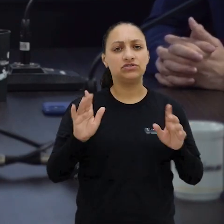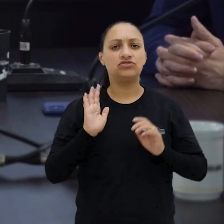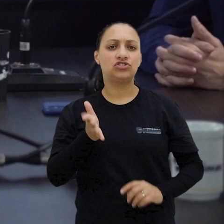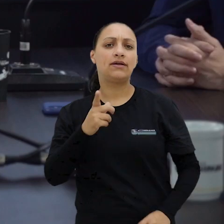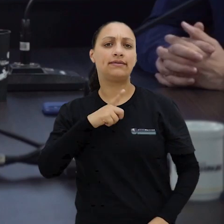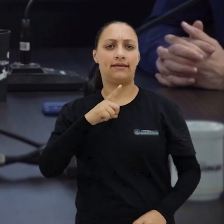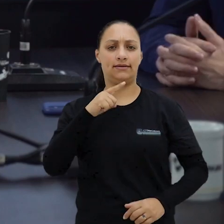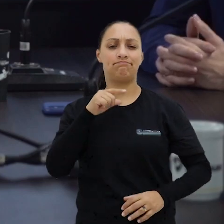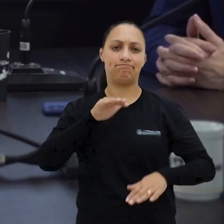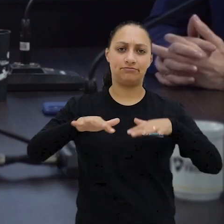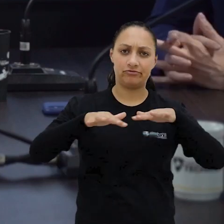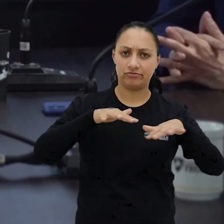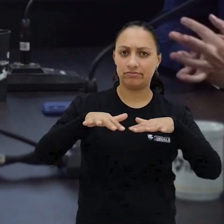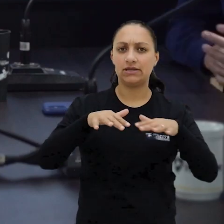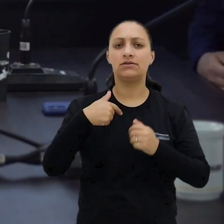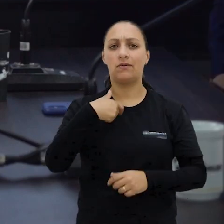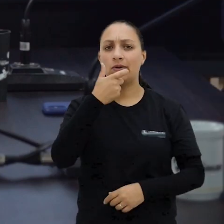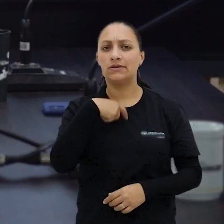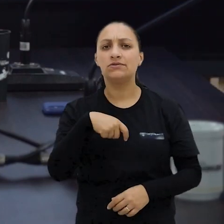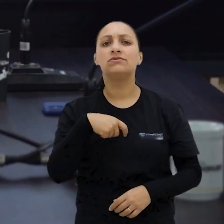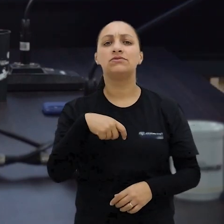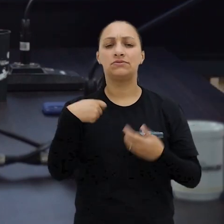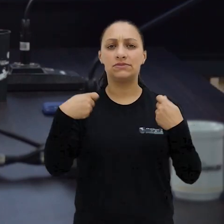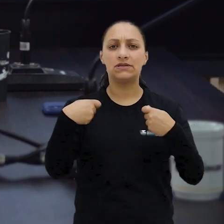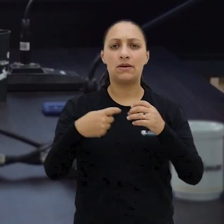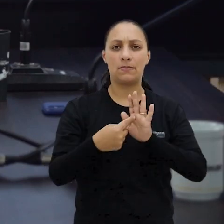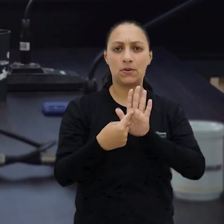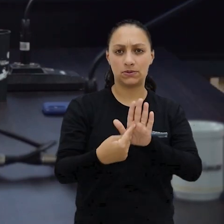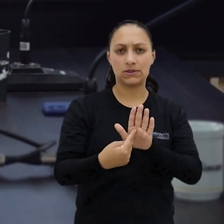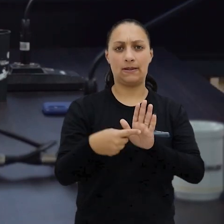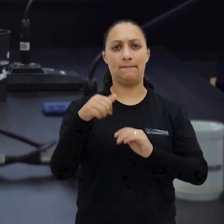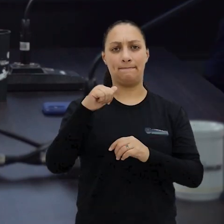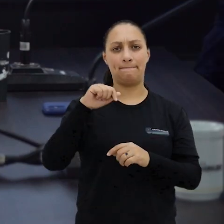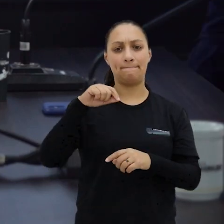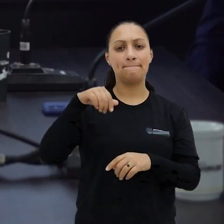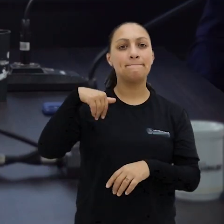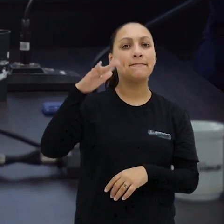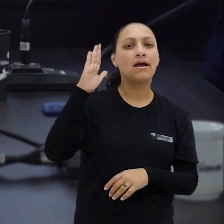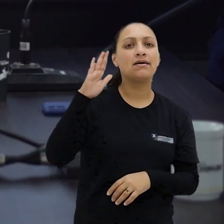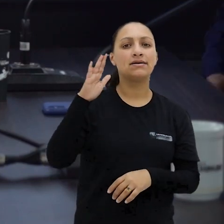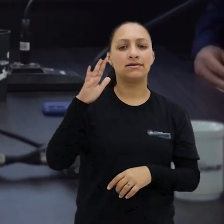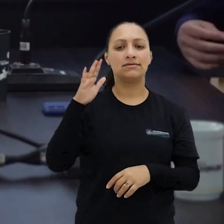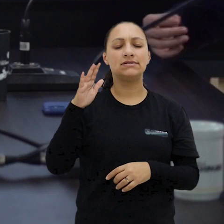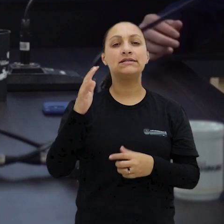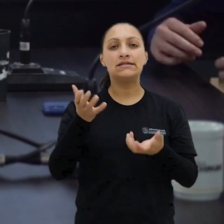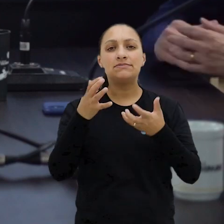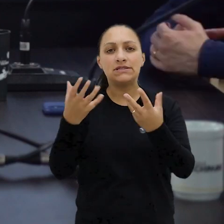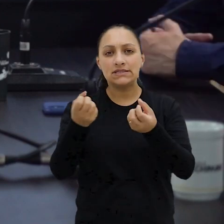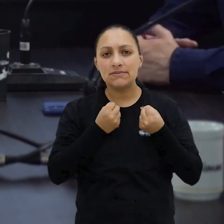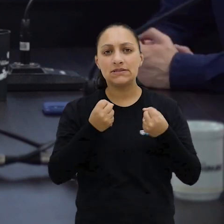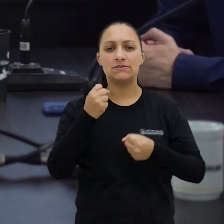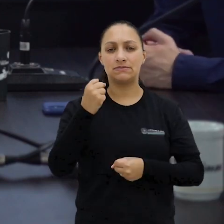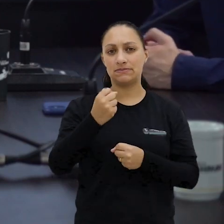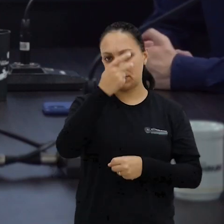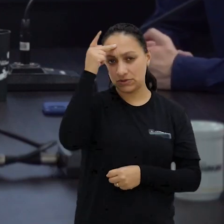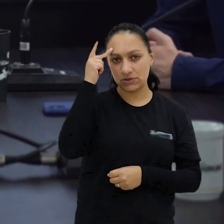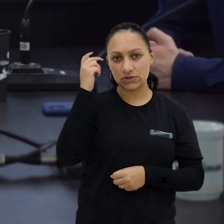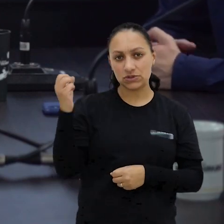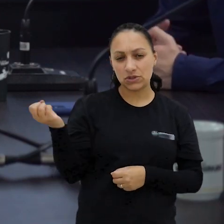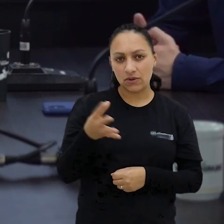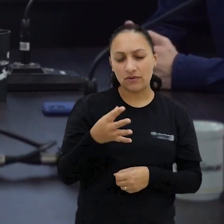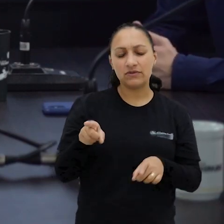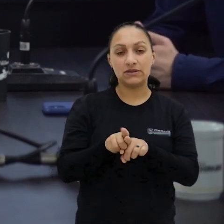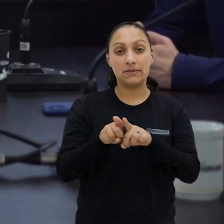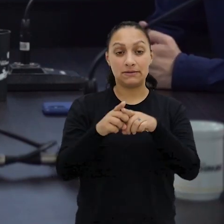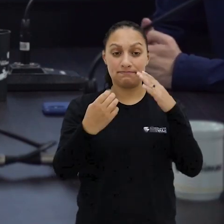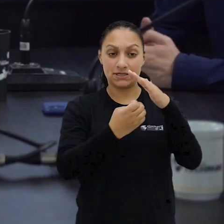que tem ali esse movimento, que acho que a gente tem que mostrar mais que Tech Park está querendo receber essas pessoas, novas empresas, com